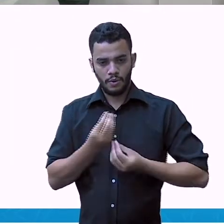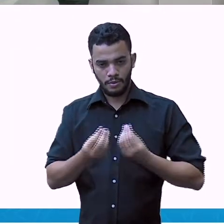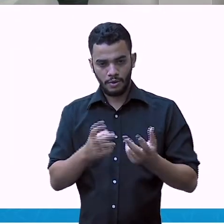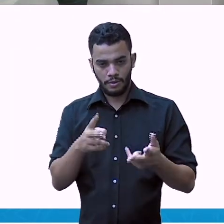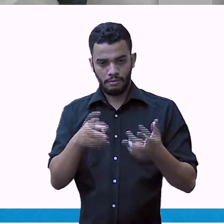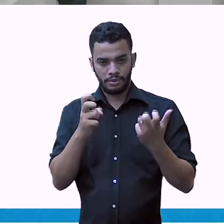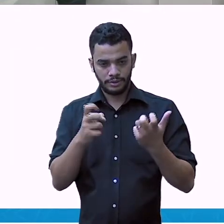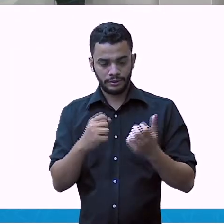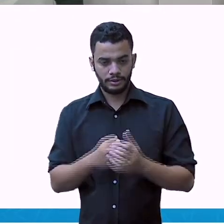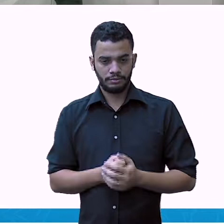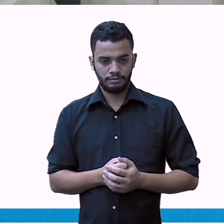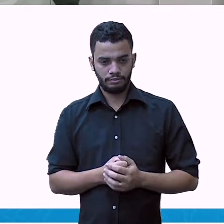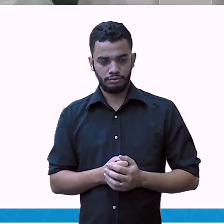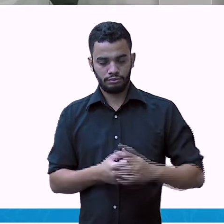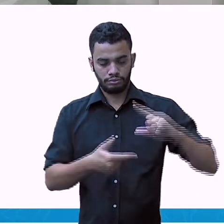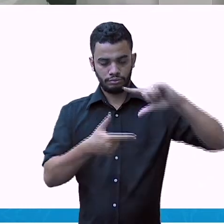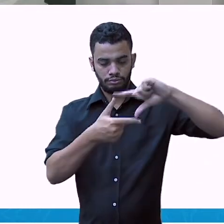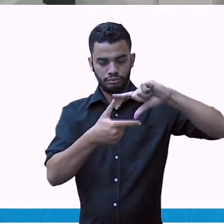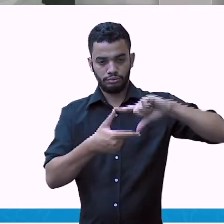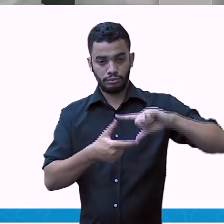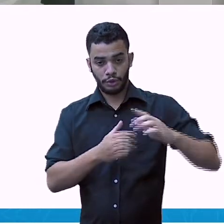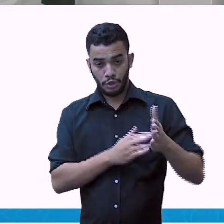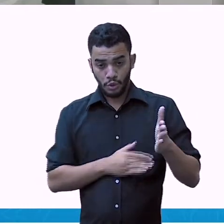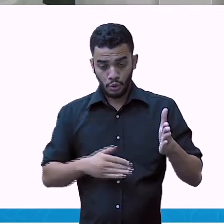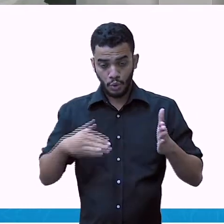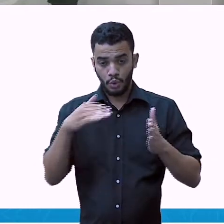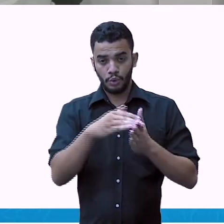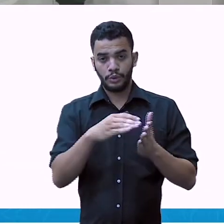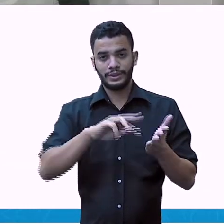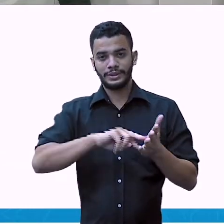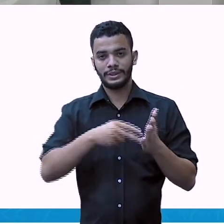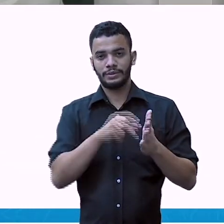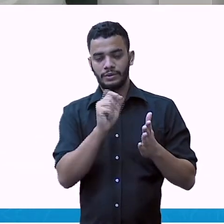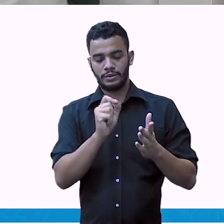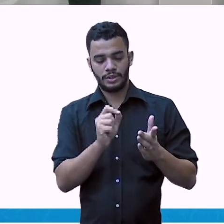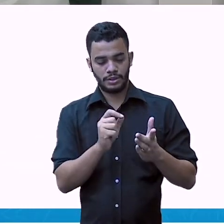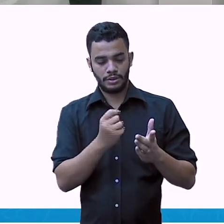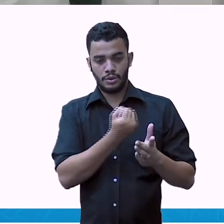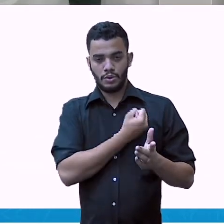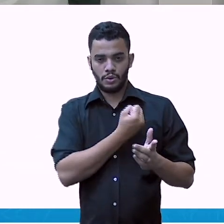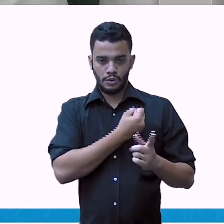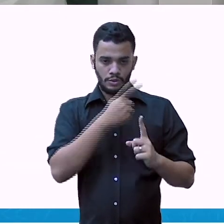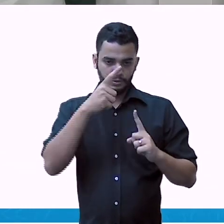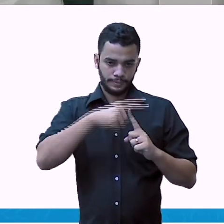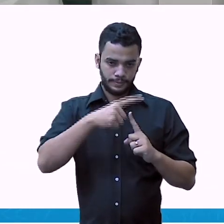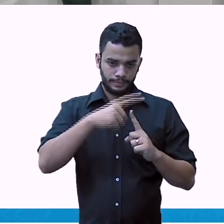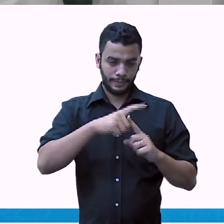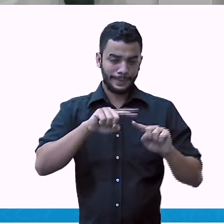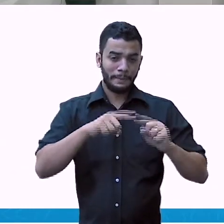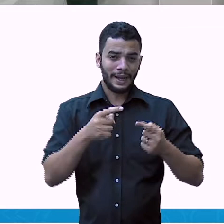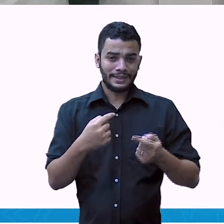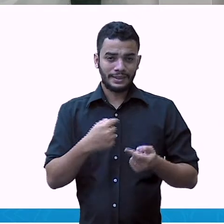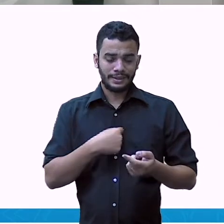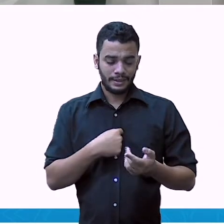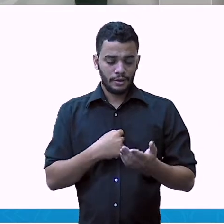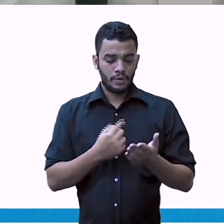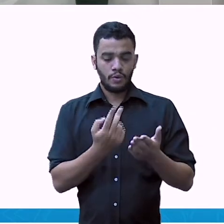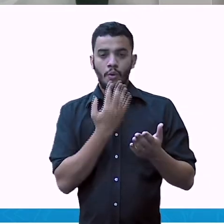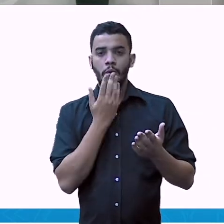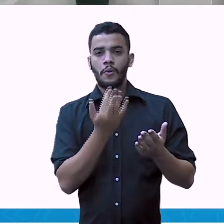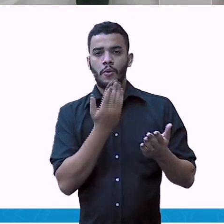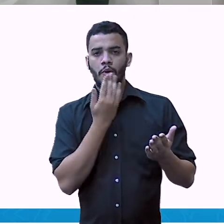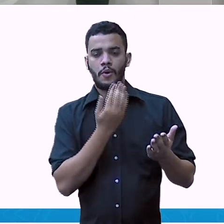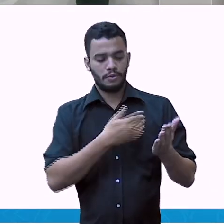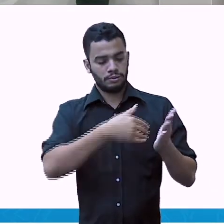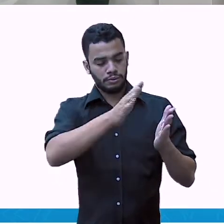inteiro, com 10 partes, certo? E colori apenas uma. Representei aqui na